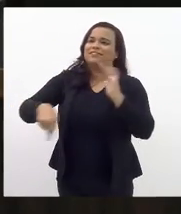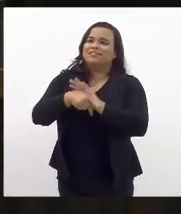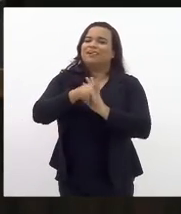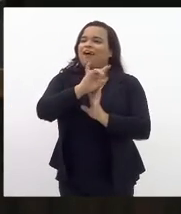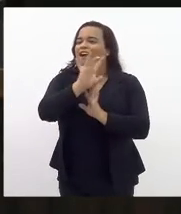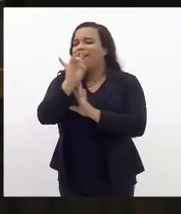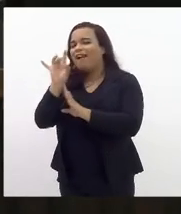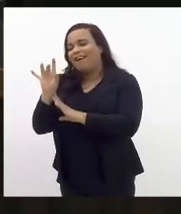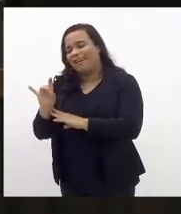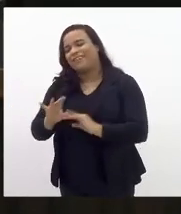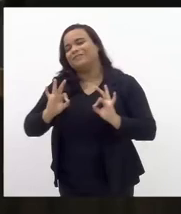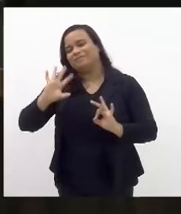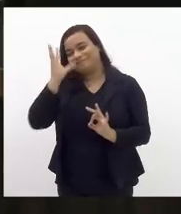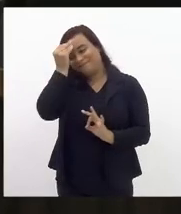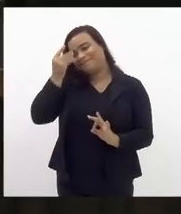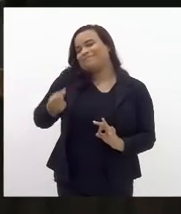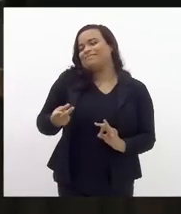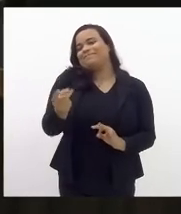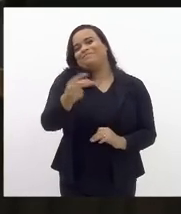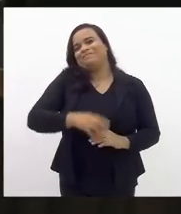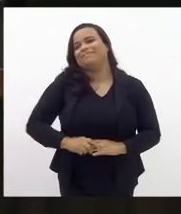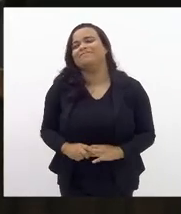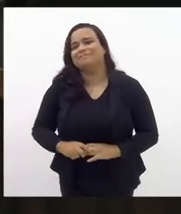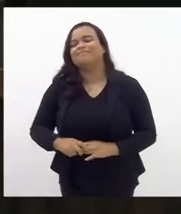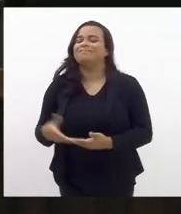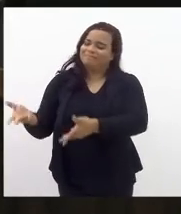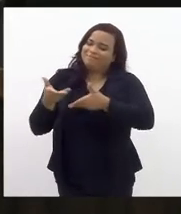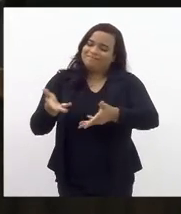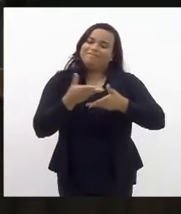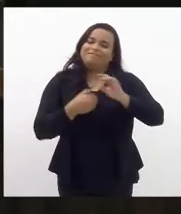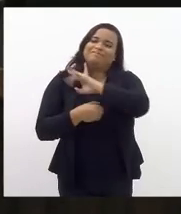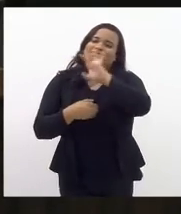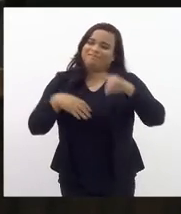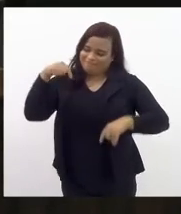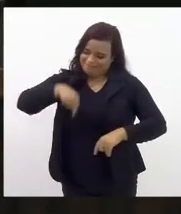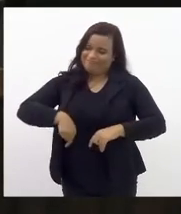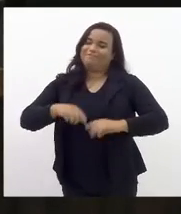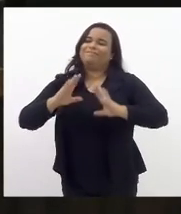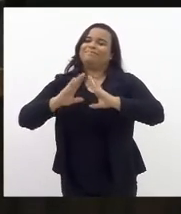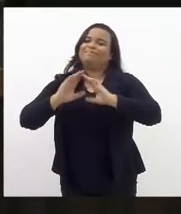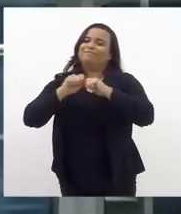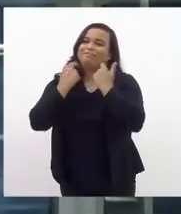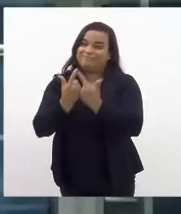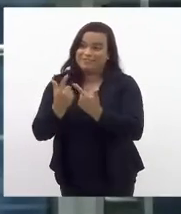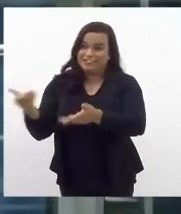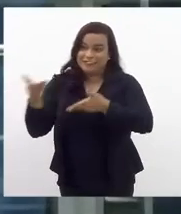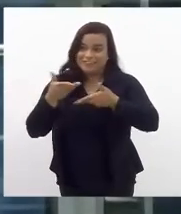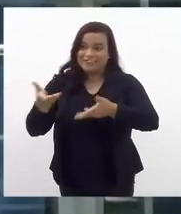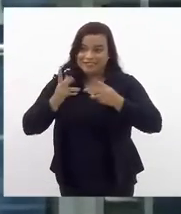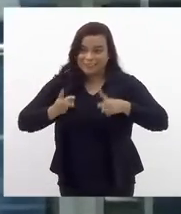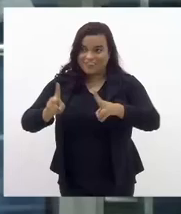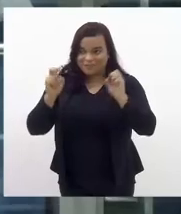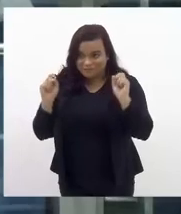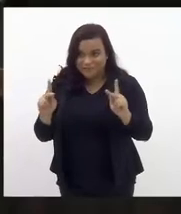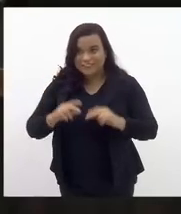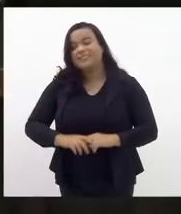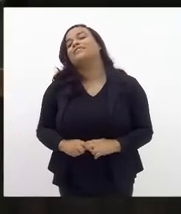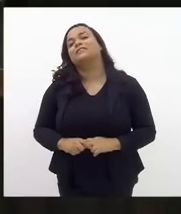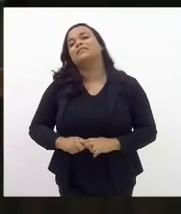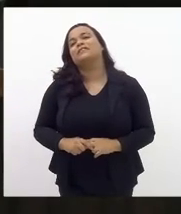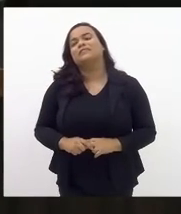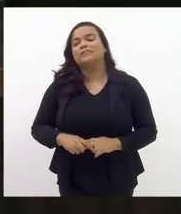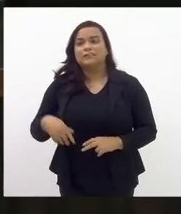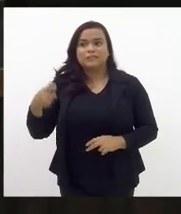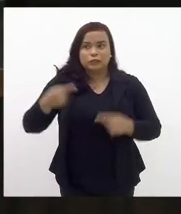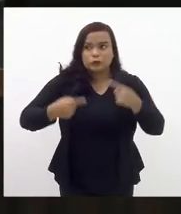cada um e de cada uma de vocês. Sejam muito bem-vindos a essa casa, estejam aqui sempre, acompanhando. Não havendo mais quem